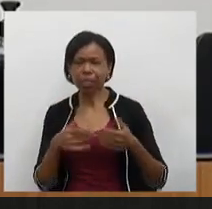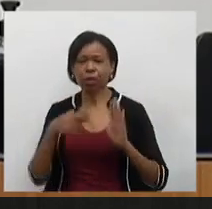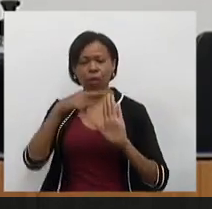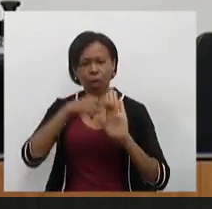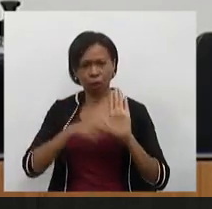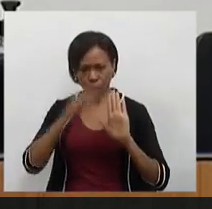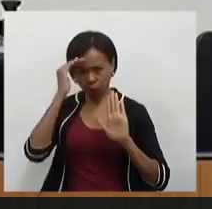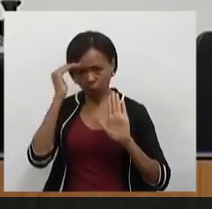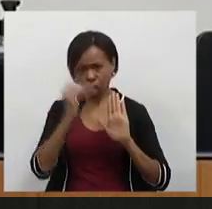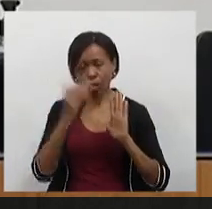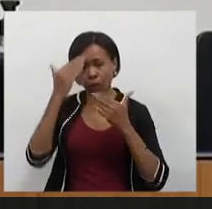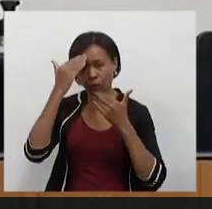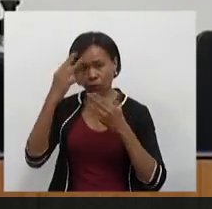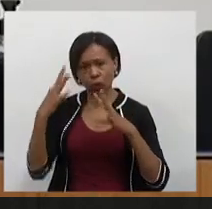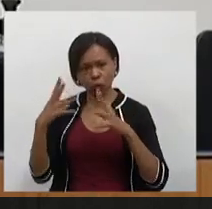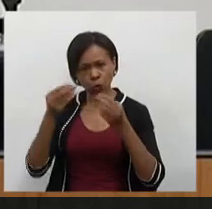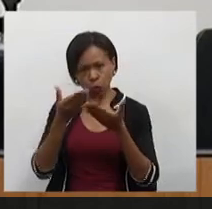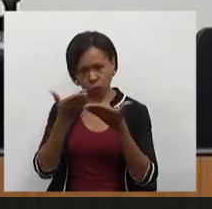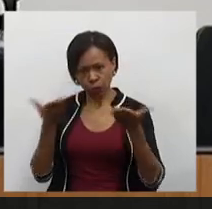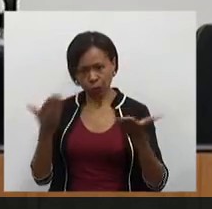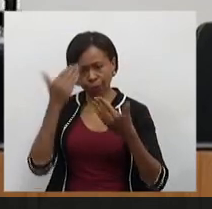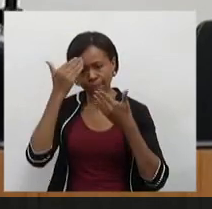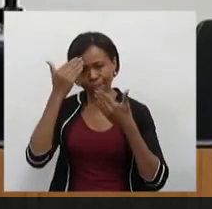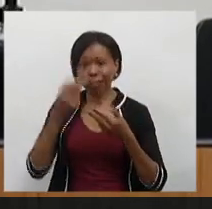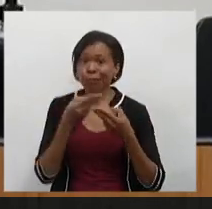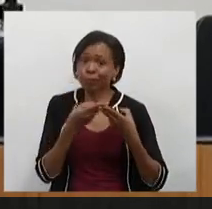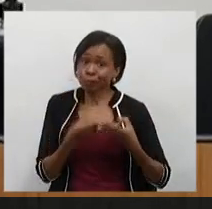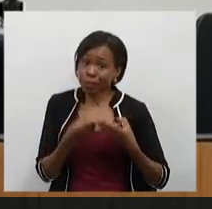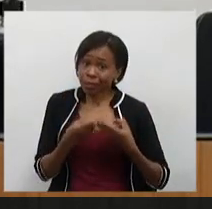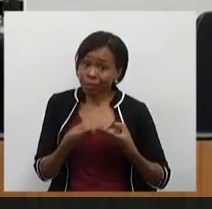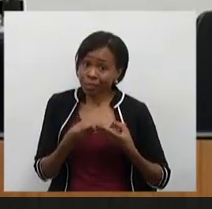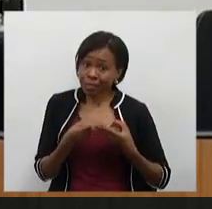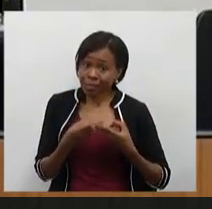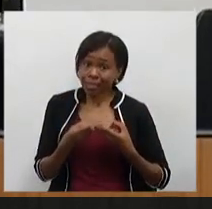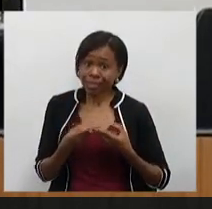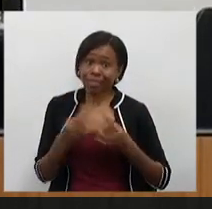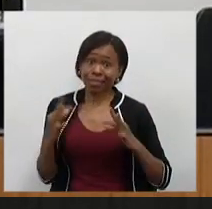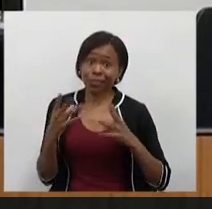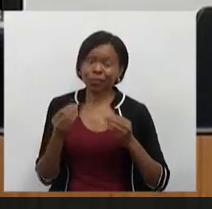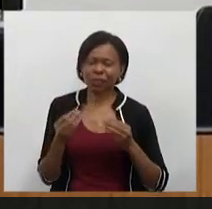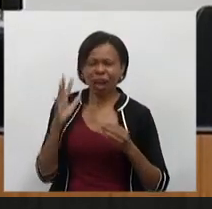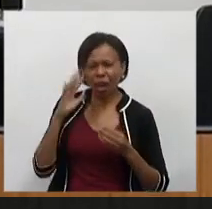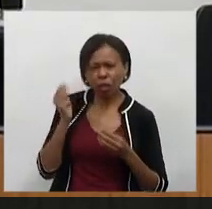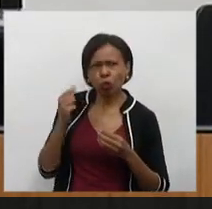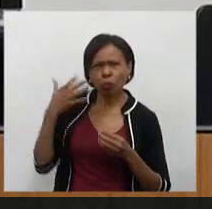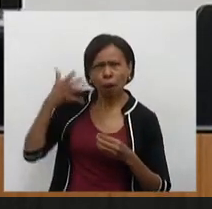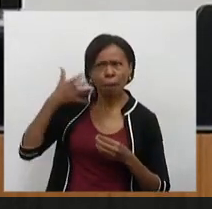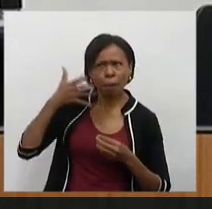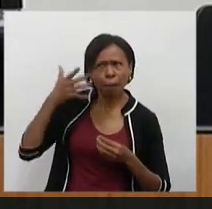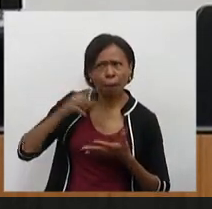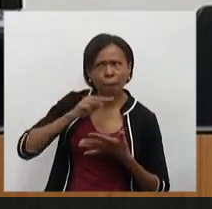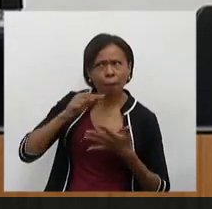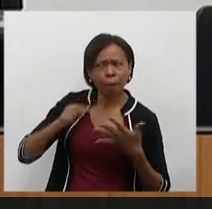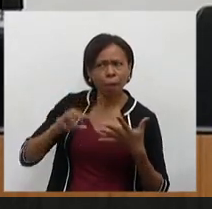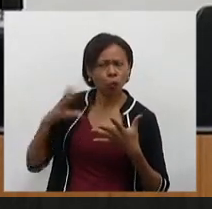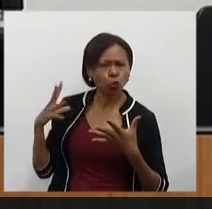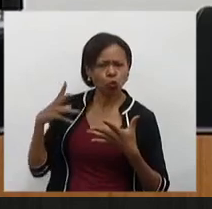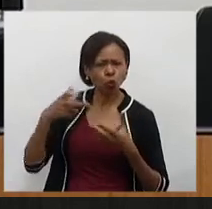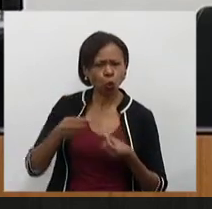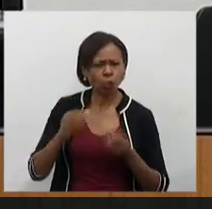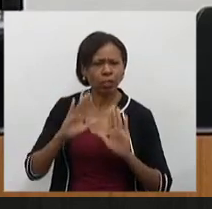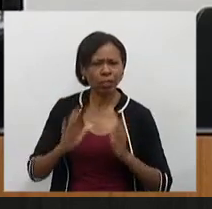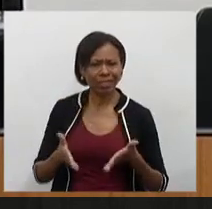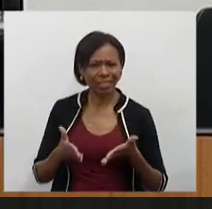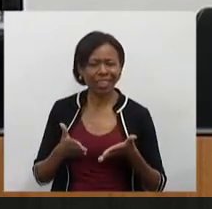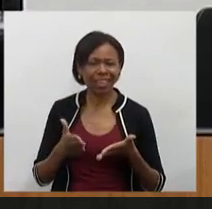regimentalmente, agradecendo a todos. Muito obrigado aí pela paciência de todos. Acho que todo mundo falou, né? Não ficou ninguém de fora, com exceção